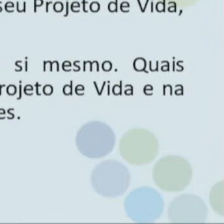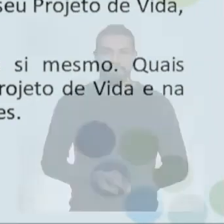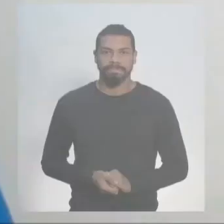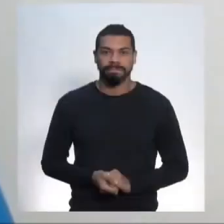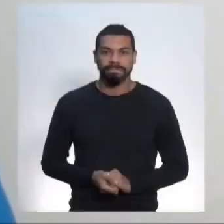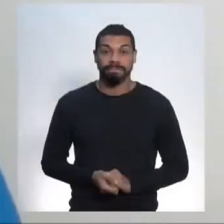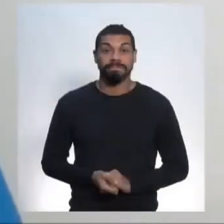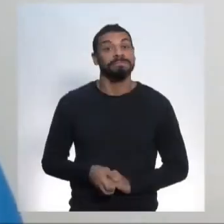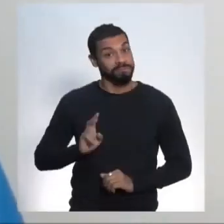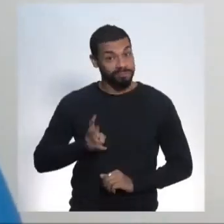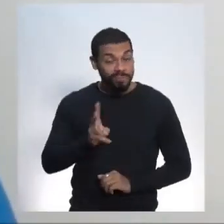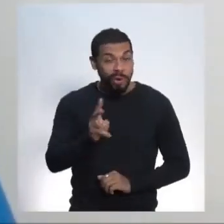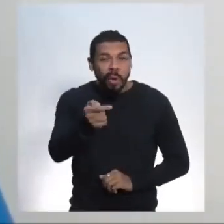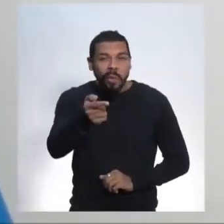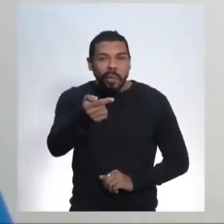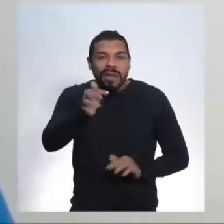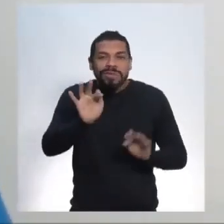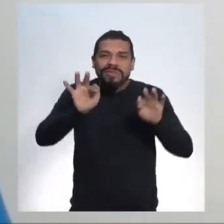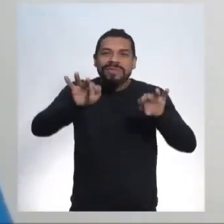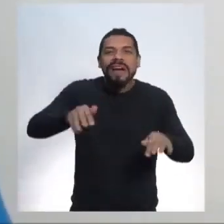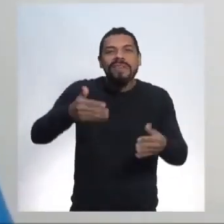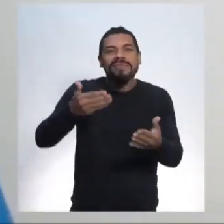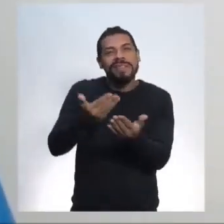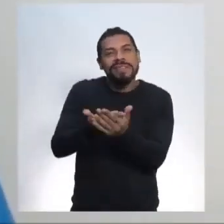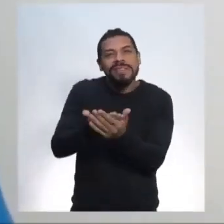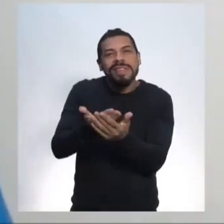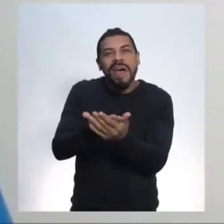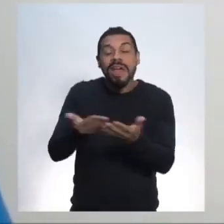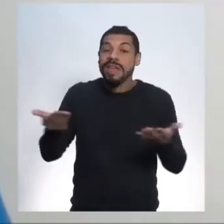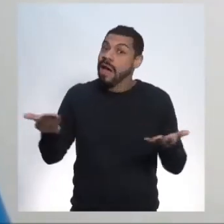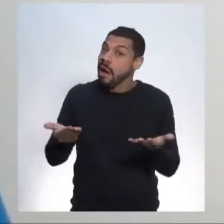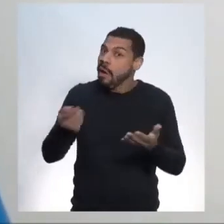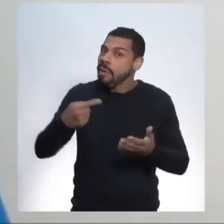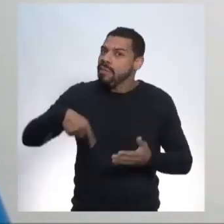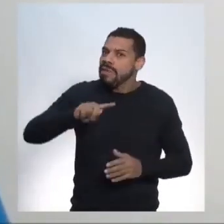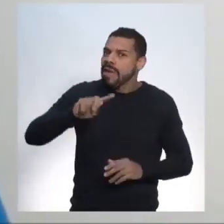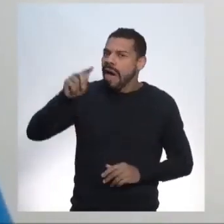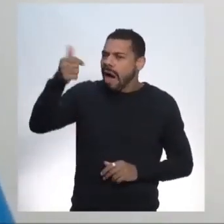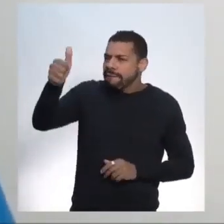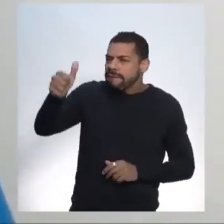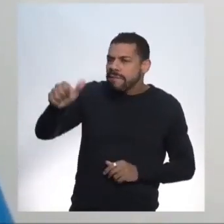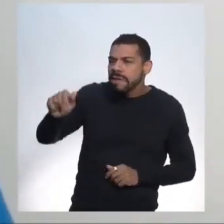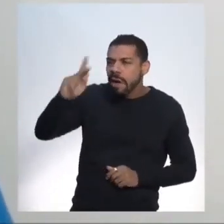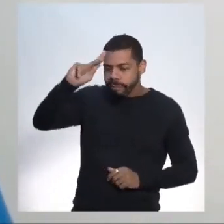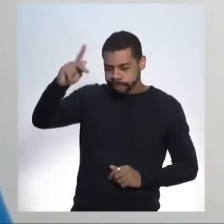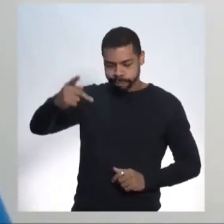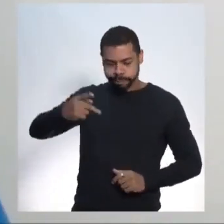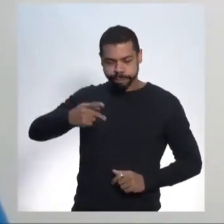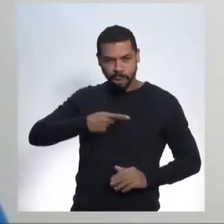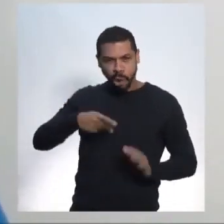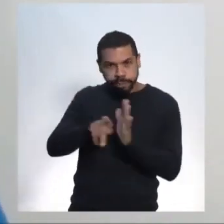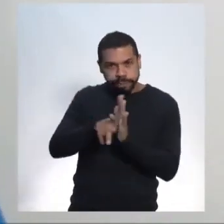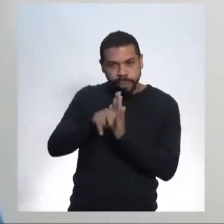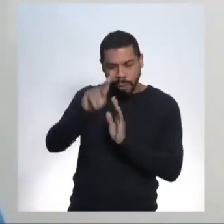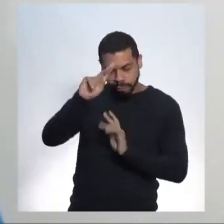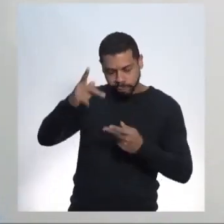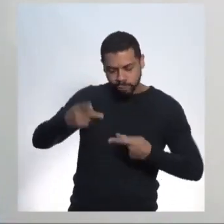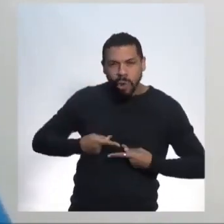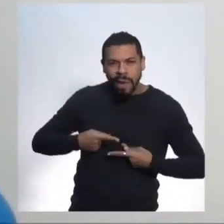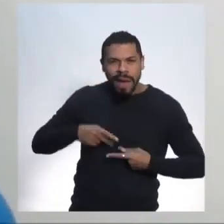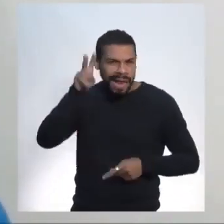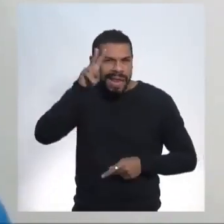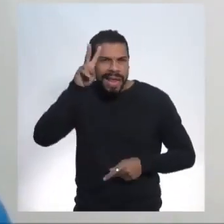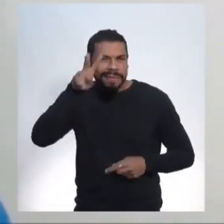Estamos caminhando para o encerramento da nossa aula e esse é o momento da autoavaliação. Então, lembram